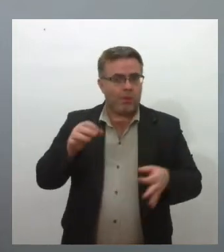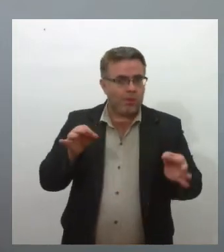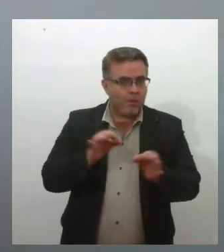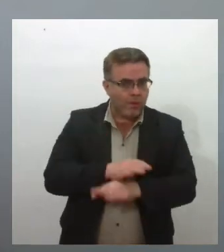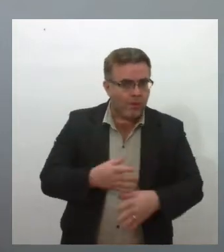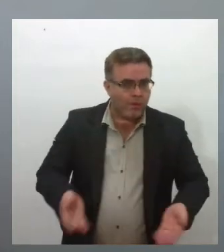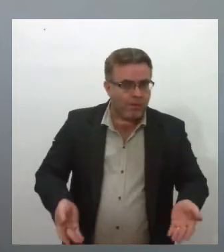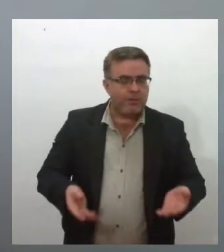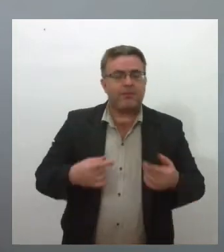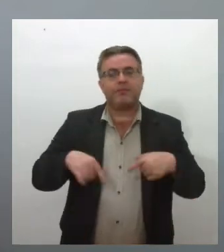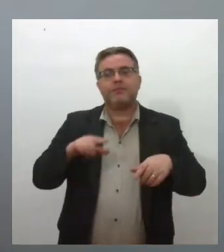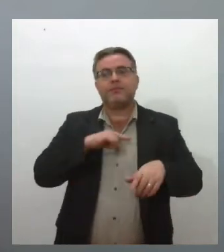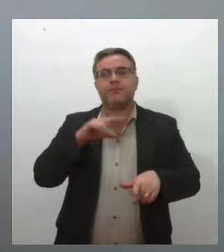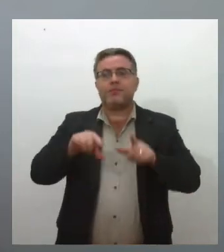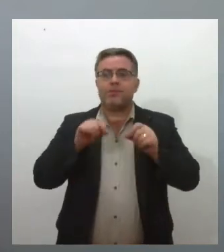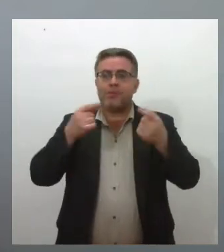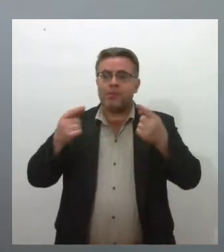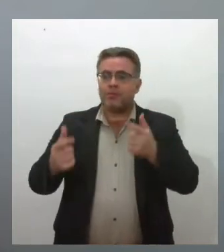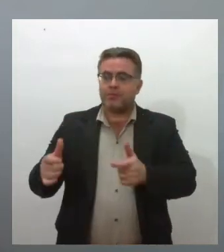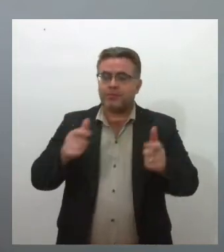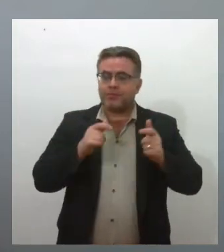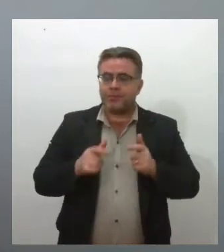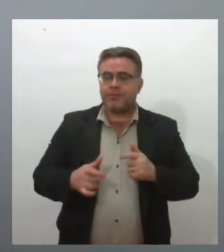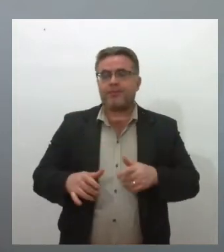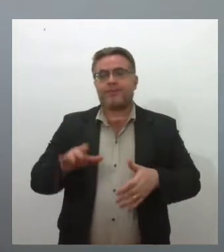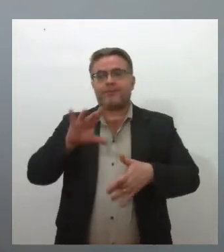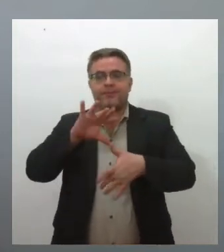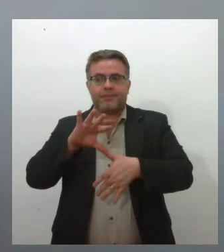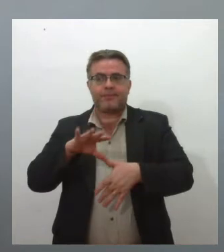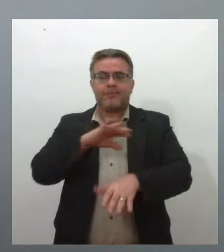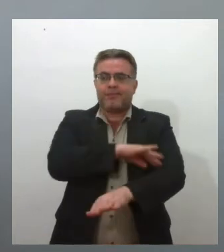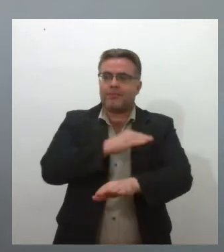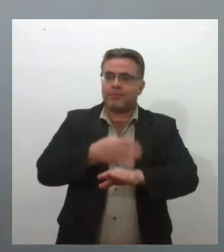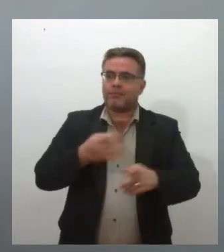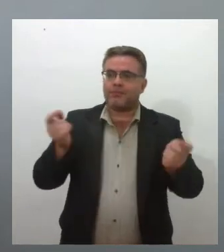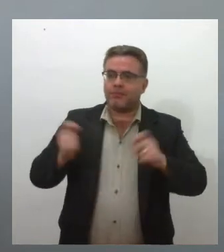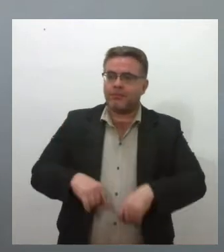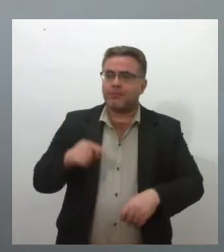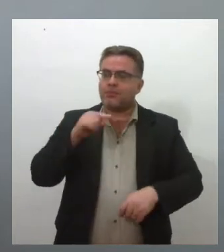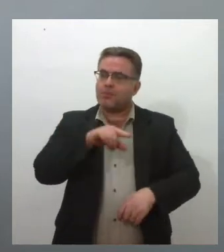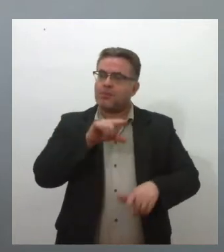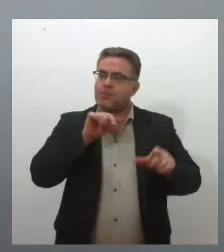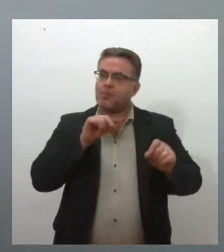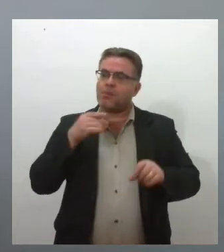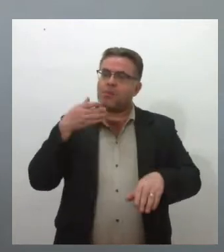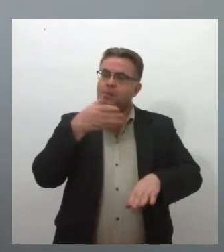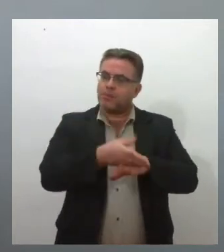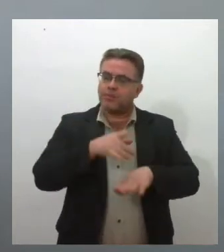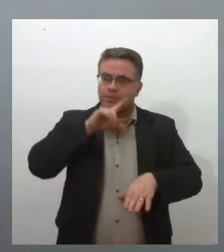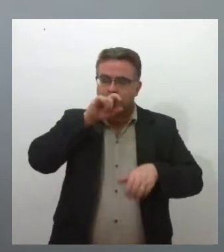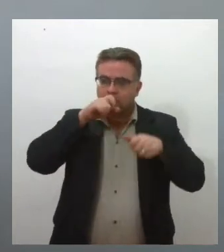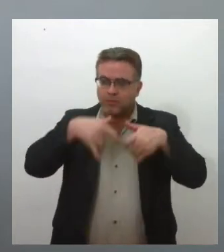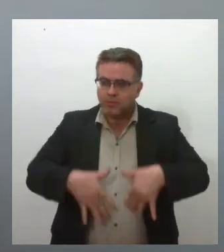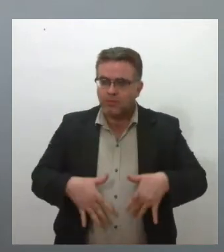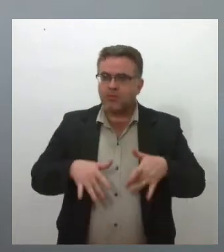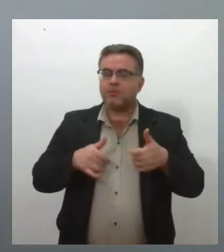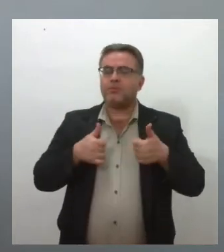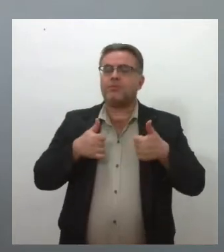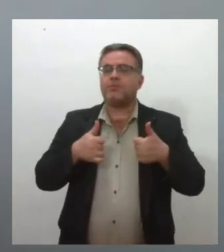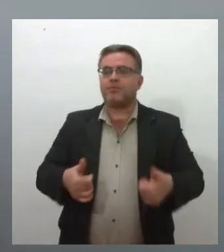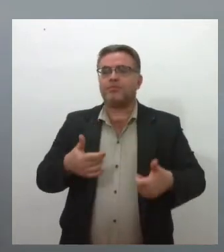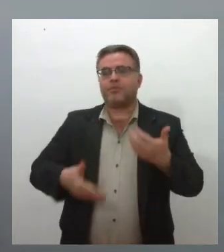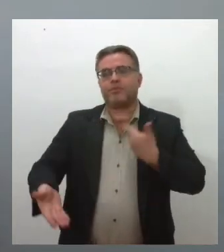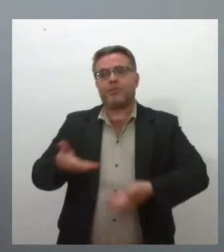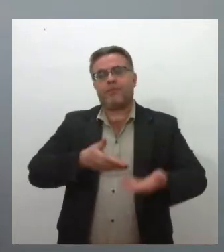além de ter a alternativa de própria Nossa Senhora da Glória, também vai ter essa alternativa lá em Canindé do São Francisco, em parceria com